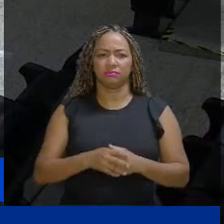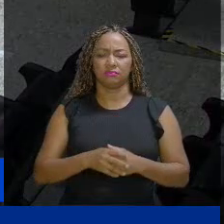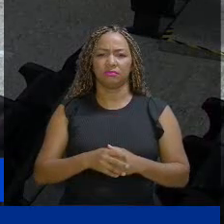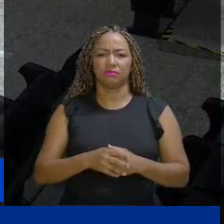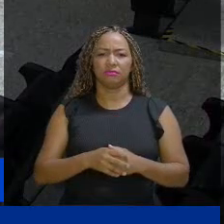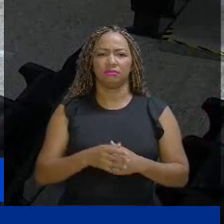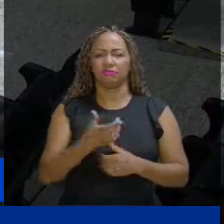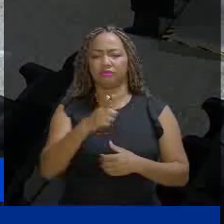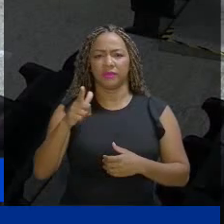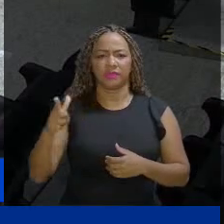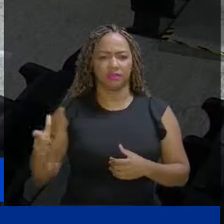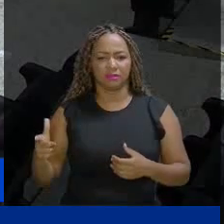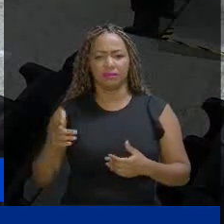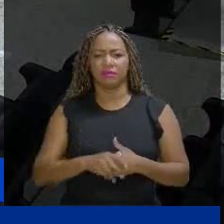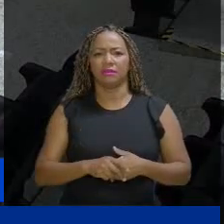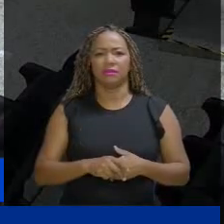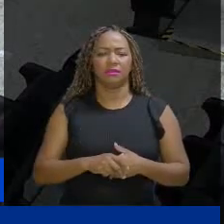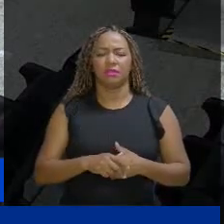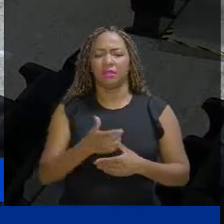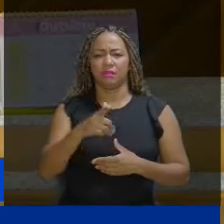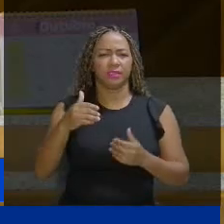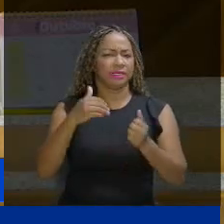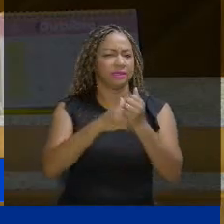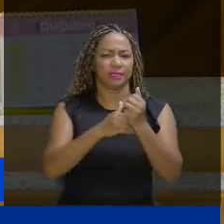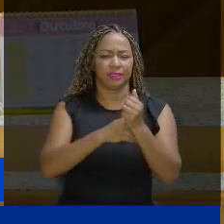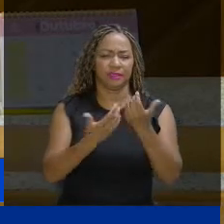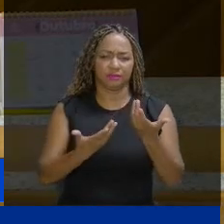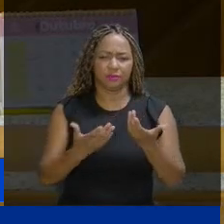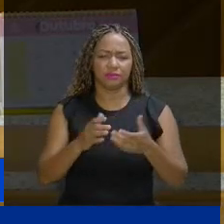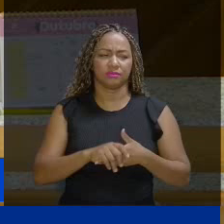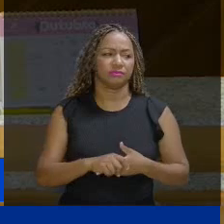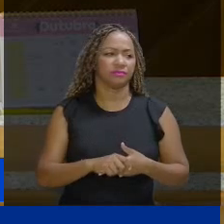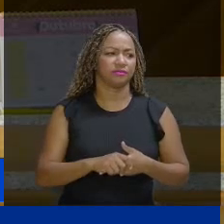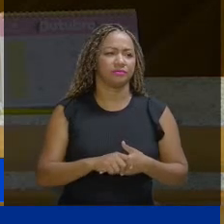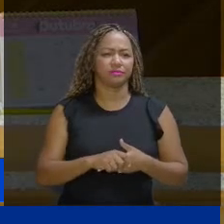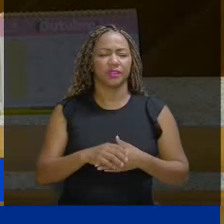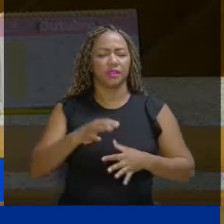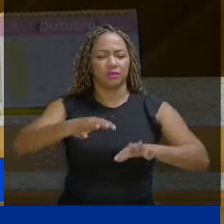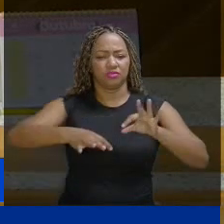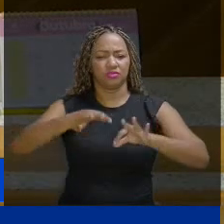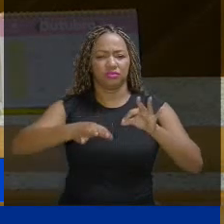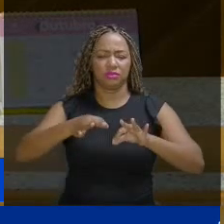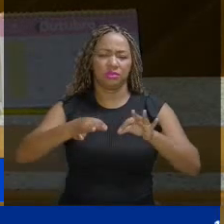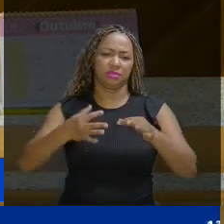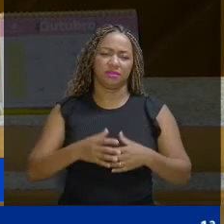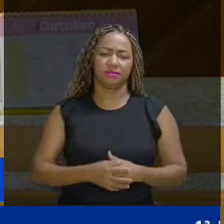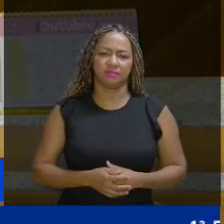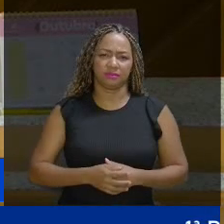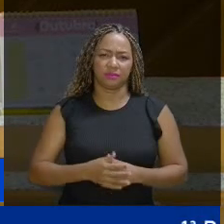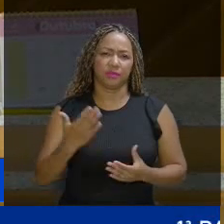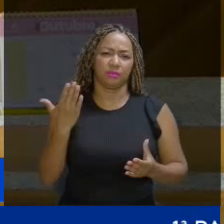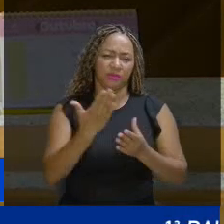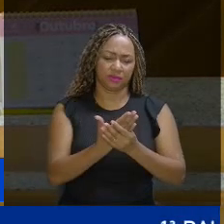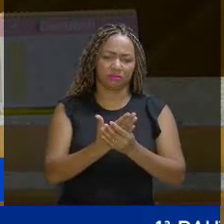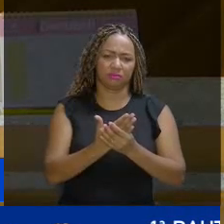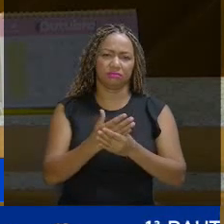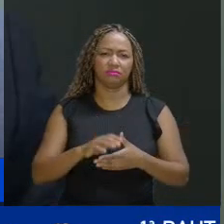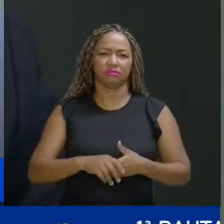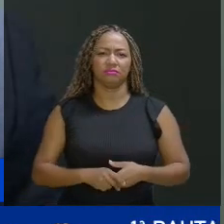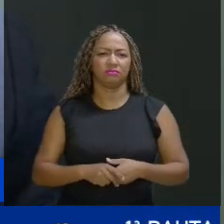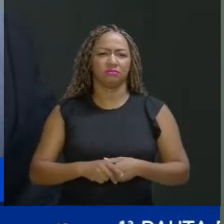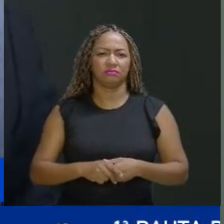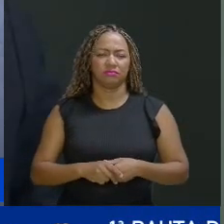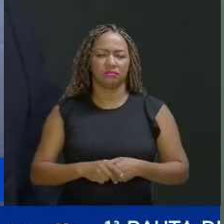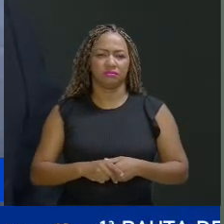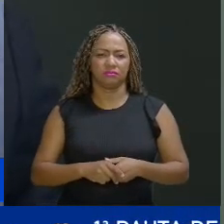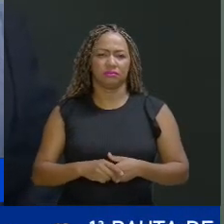motivo para esse segredo, eu estou suspendendo como relator. Retirado, portanto, constando de ata a retirada do segredo de justiça, vamos